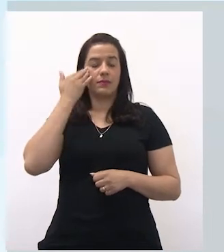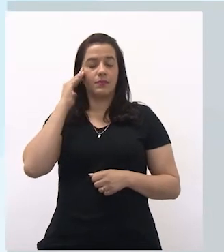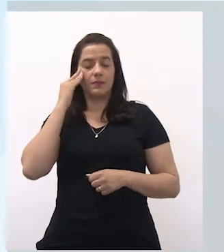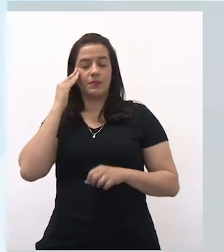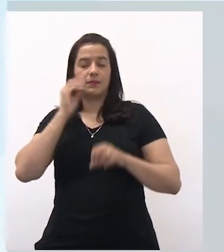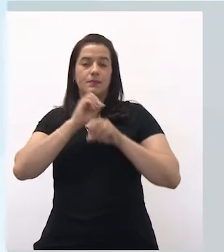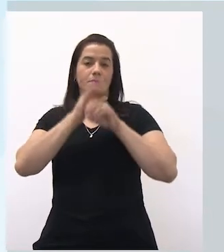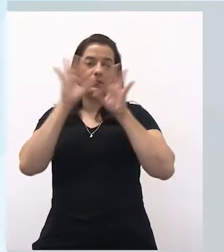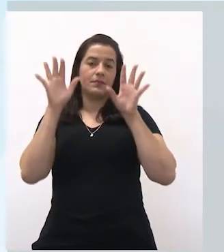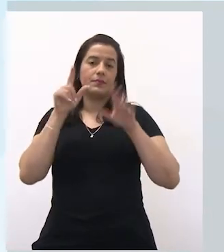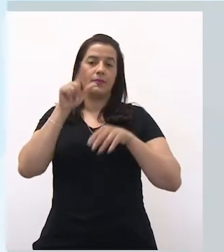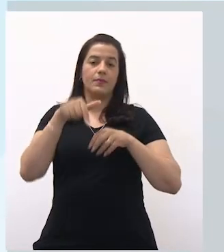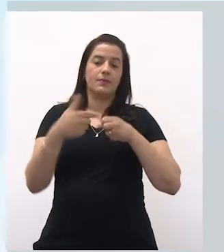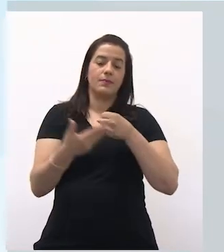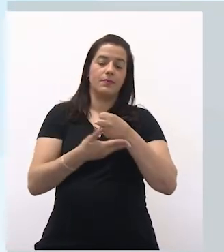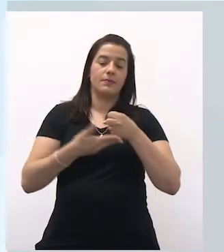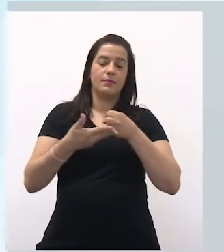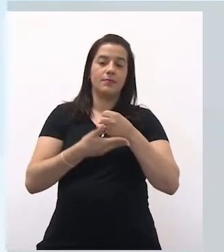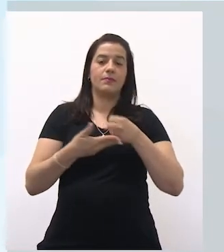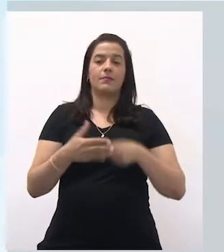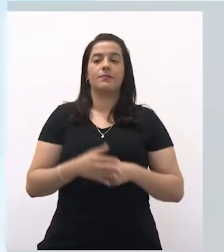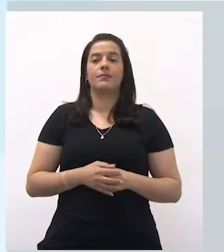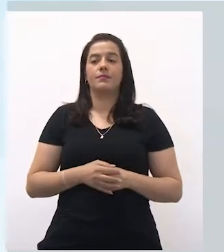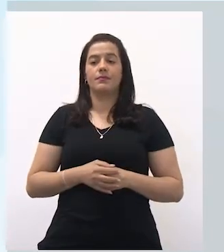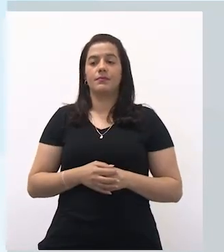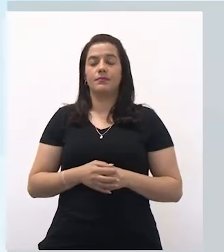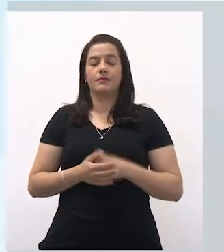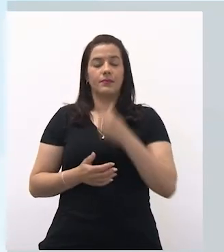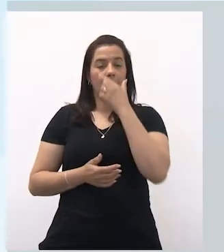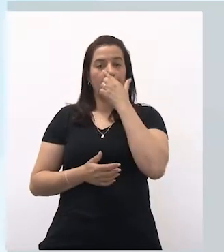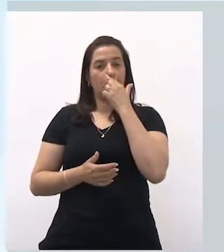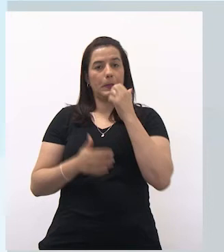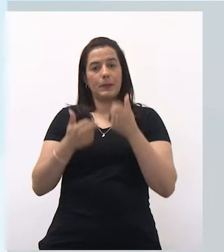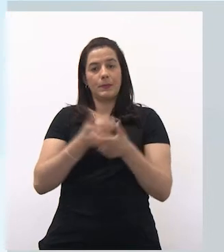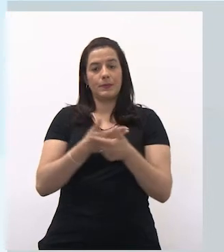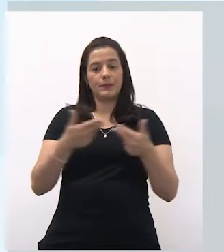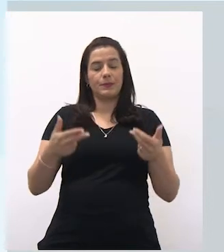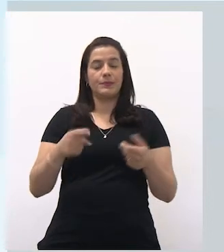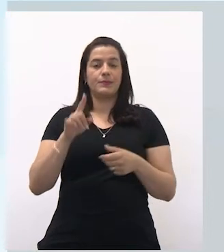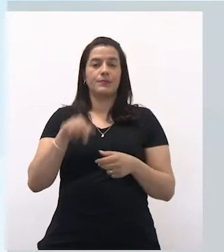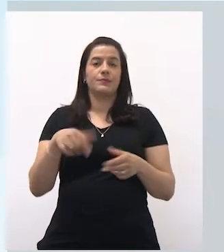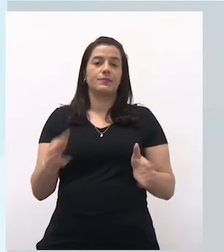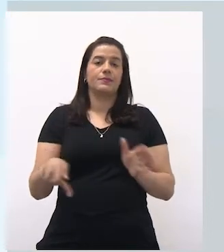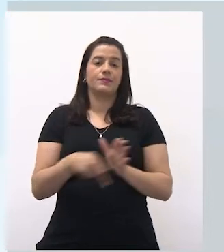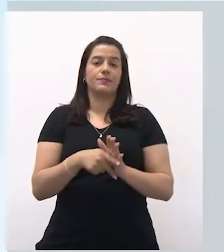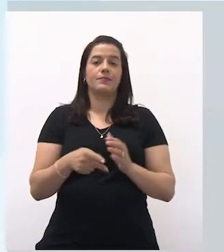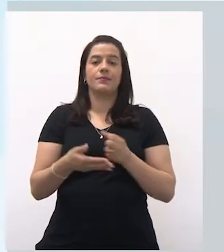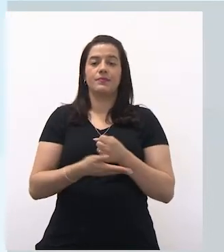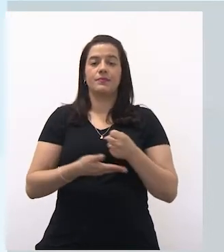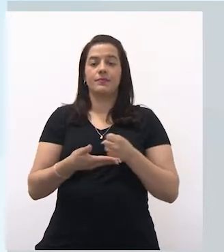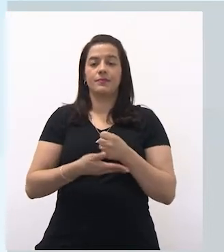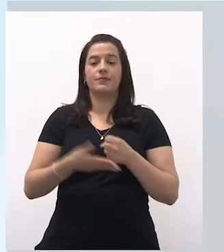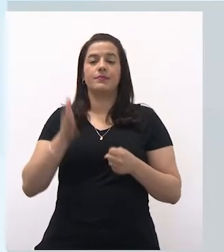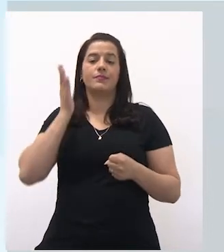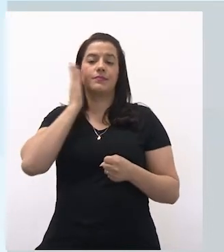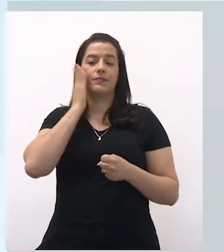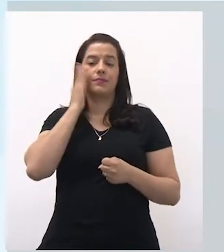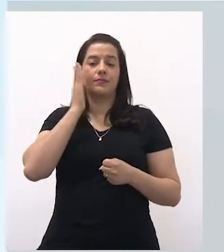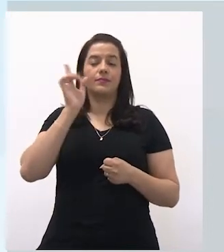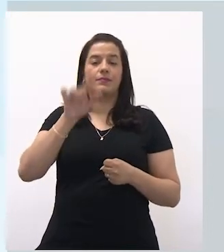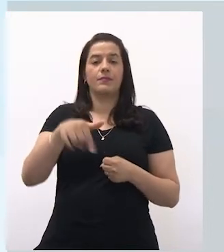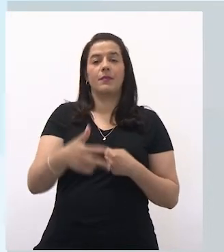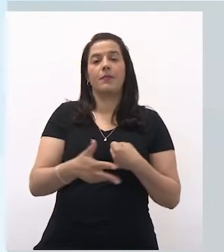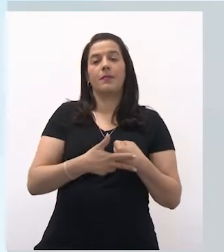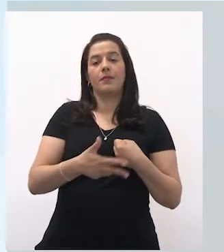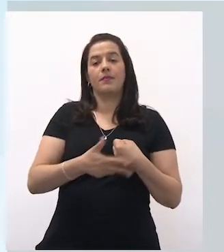níveis básicos na taxonomia. São ações consideradas básicas. E como eu sei isso? Através dos verbos